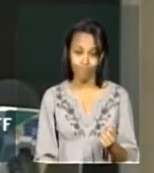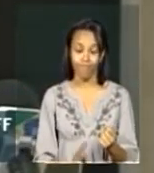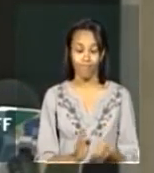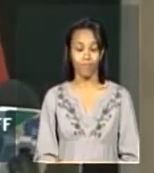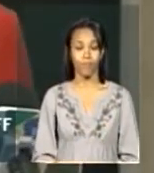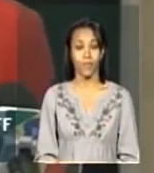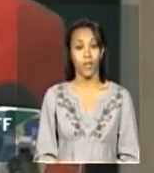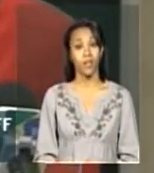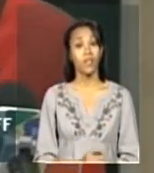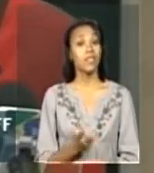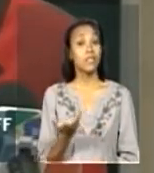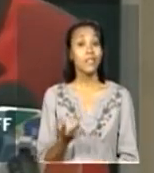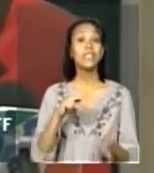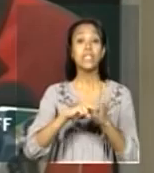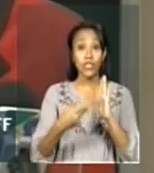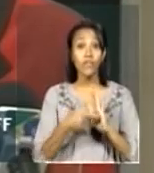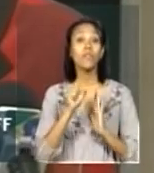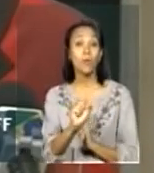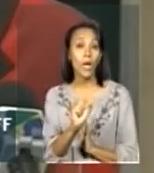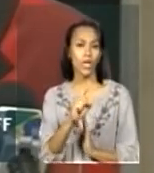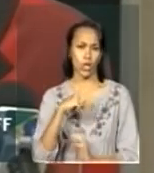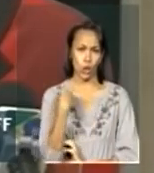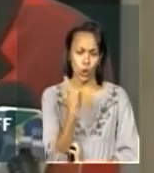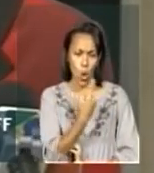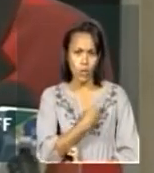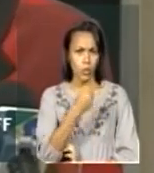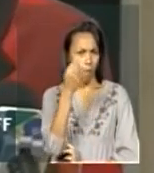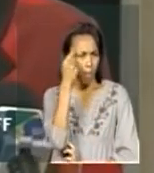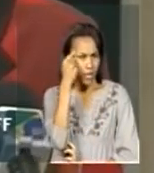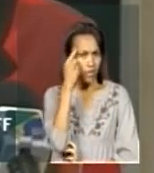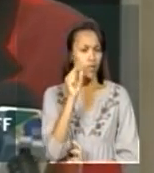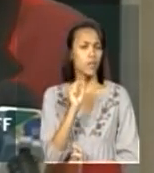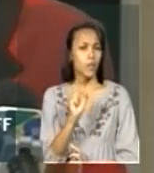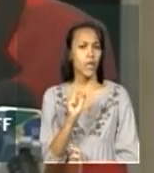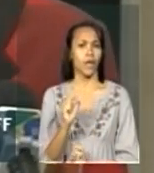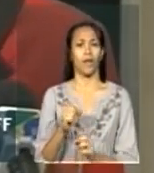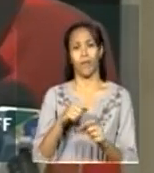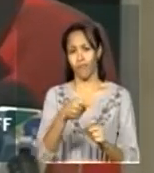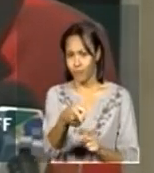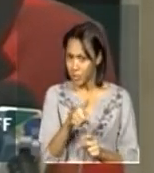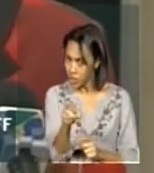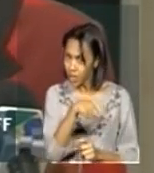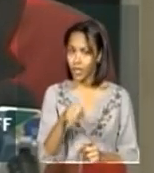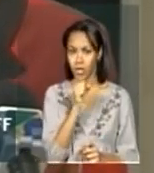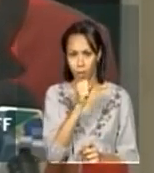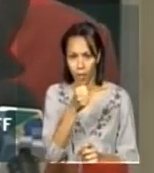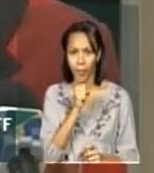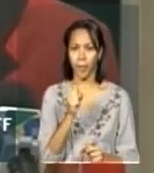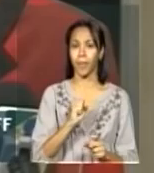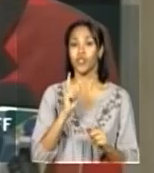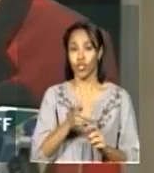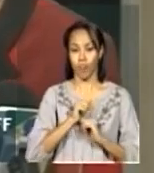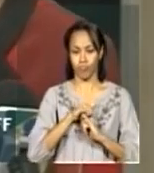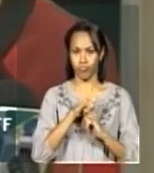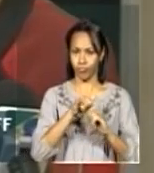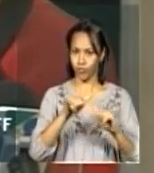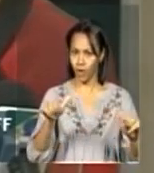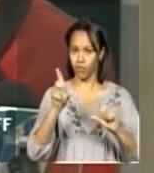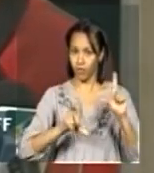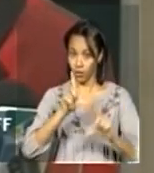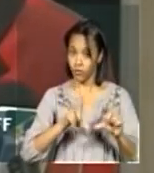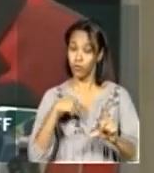Isso significa é que nós estamos focando, como inclusive a imprensa, vocês já até noticiaram, nós